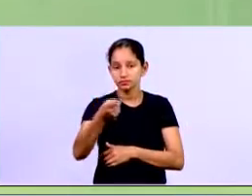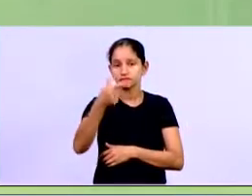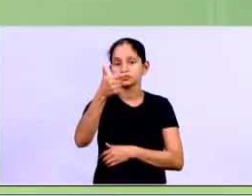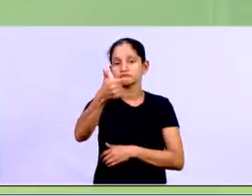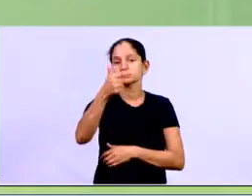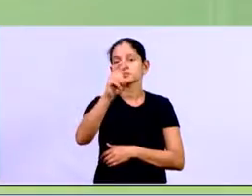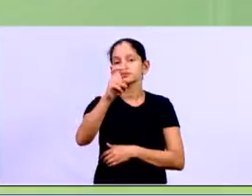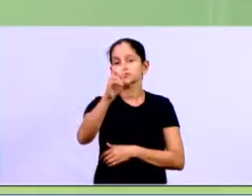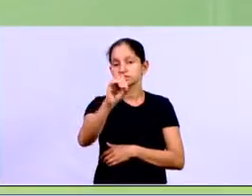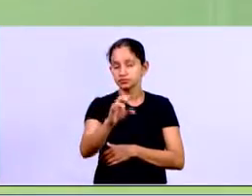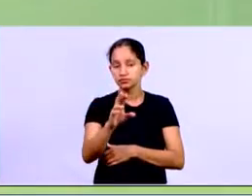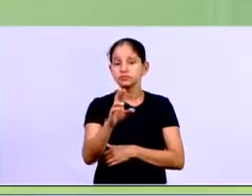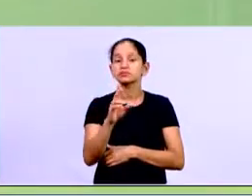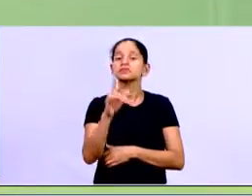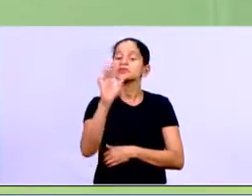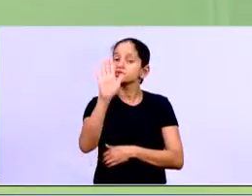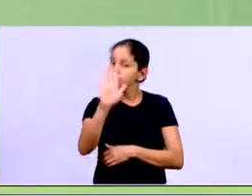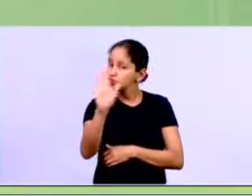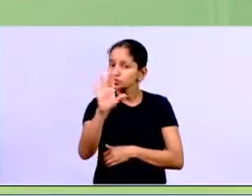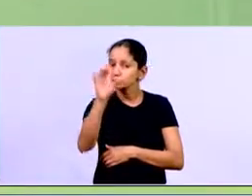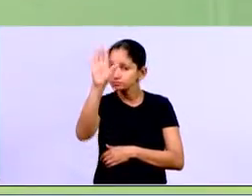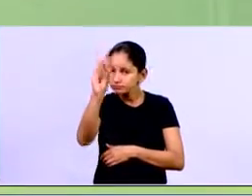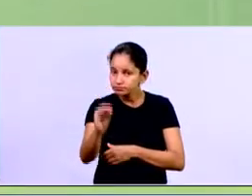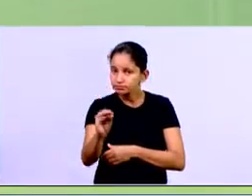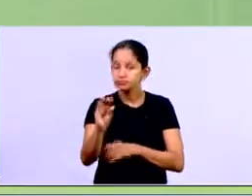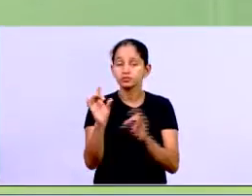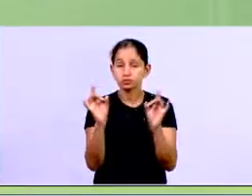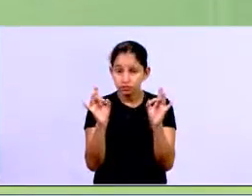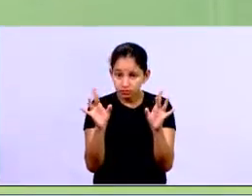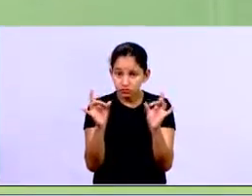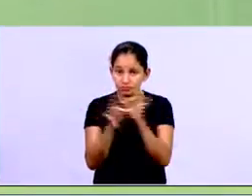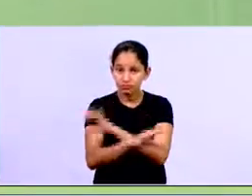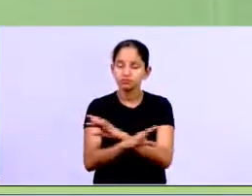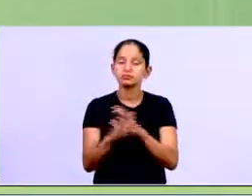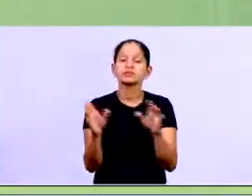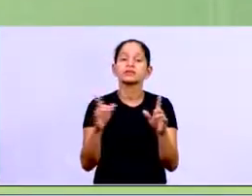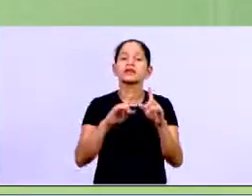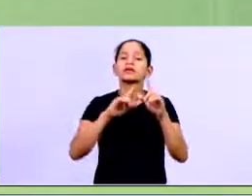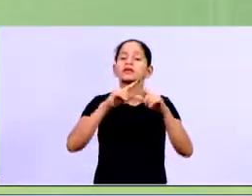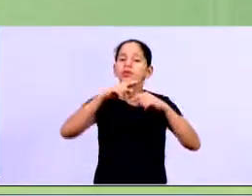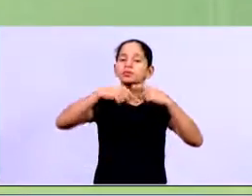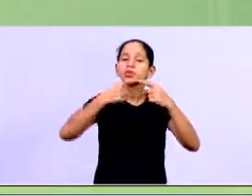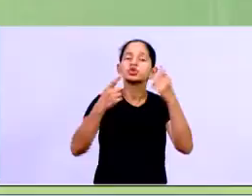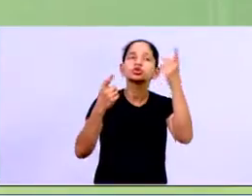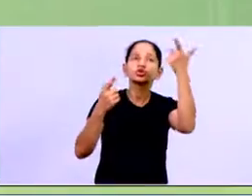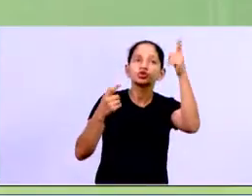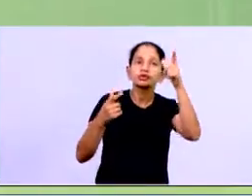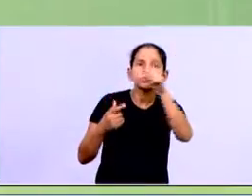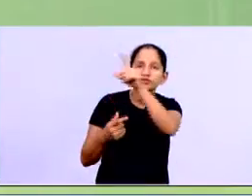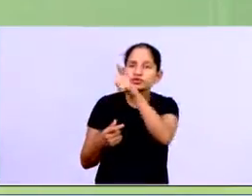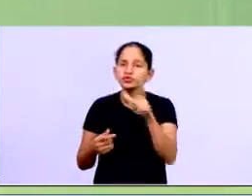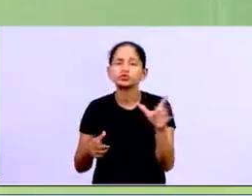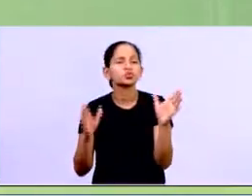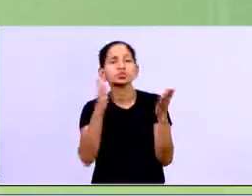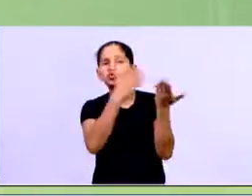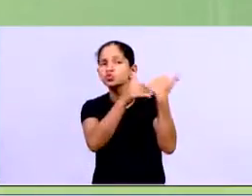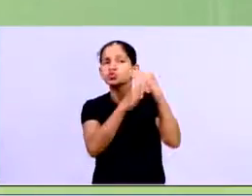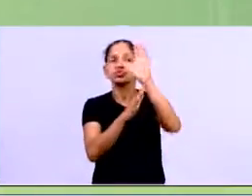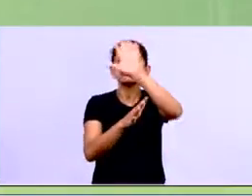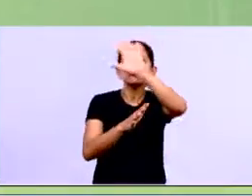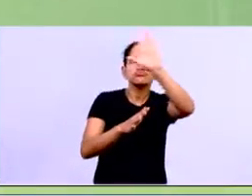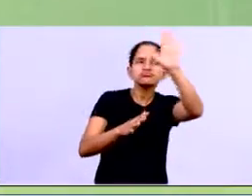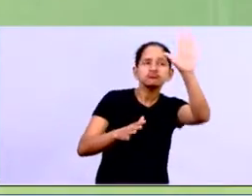14.250. Ok? 14.250. Fechado. As outras informações, ó, você repetiu. 750 repetiu aqui